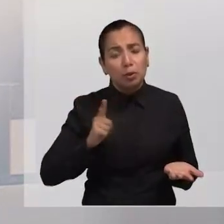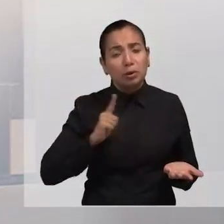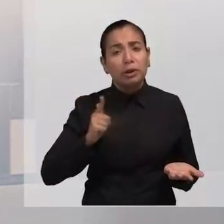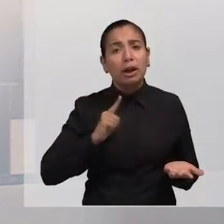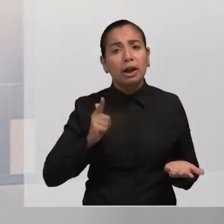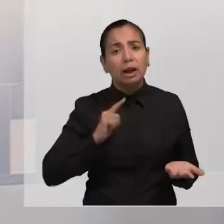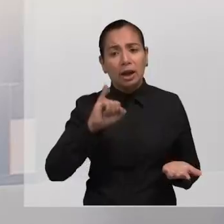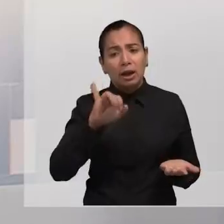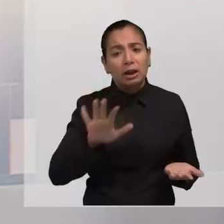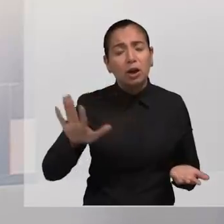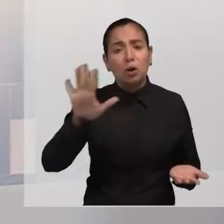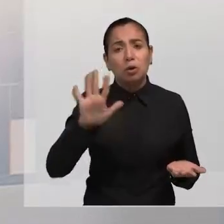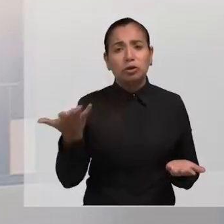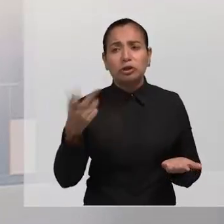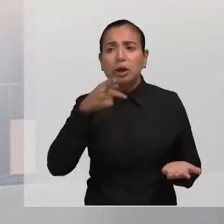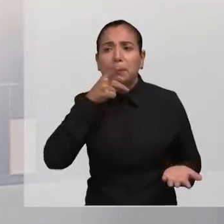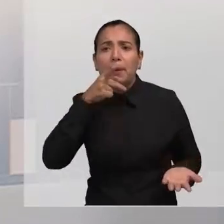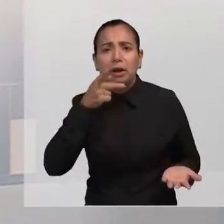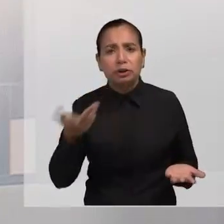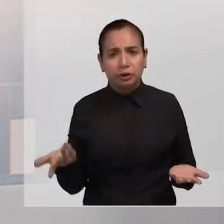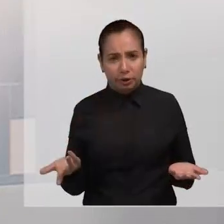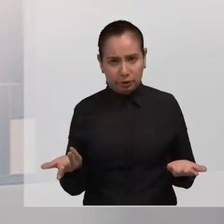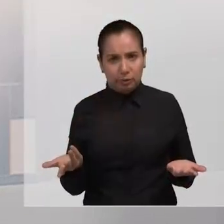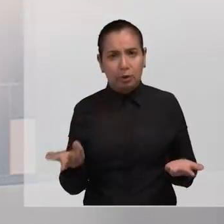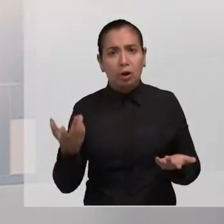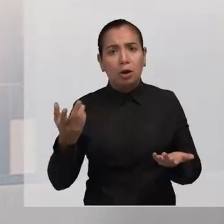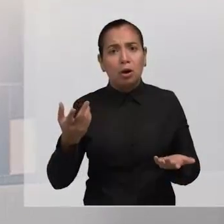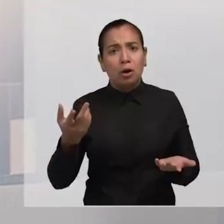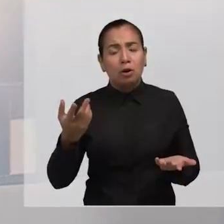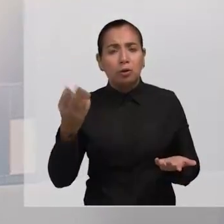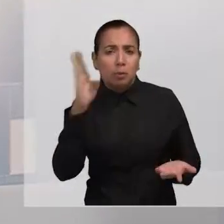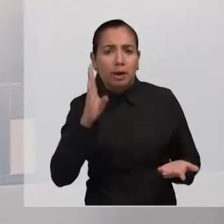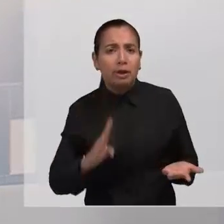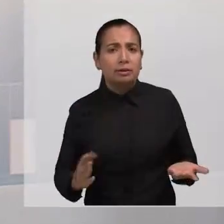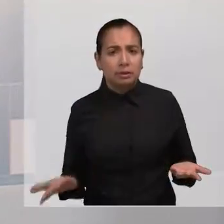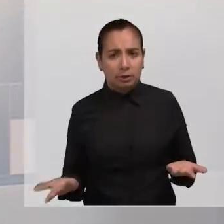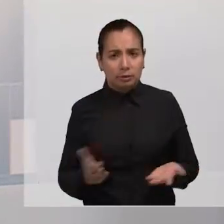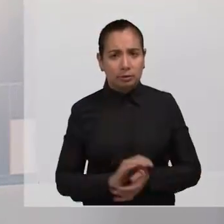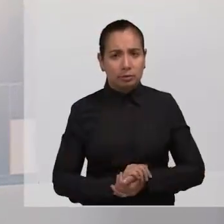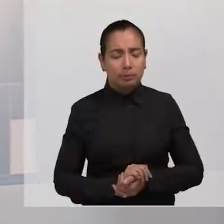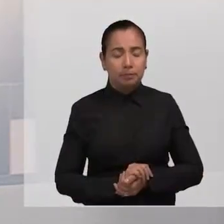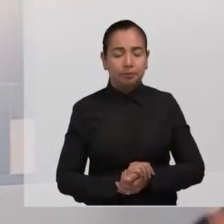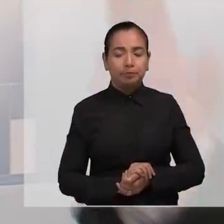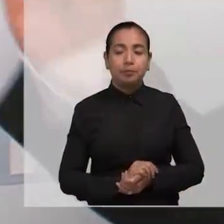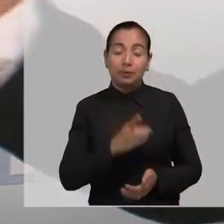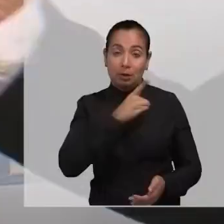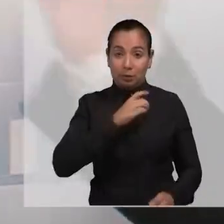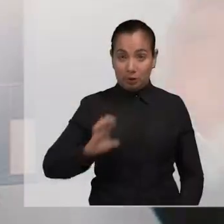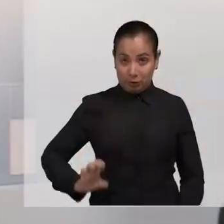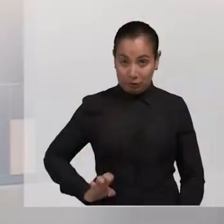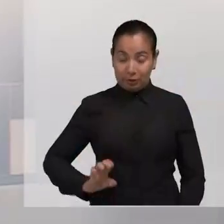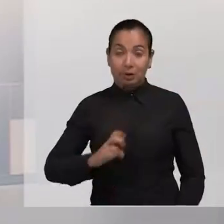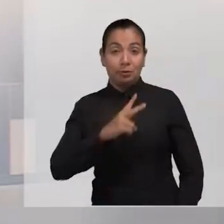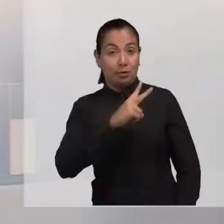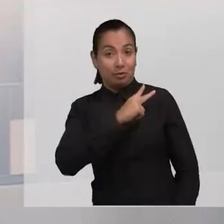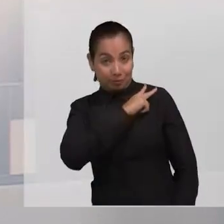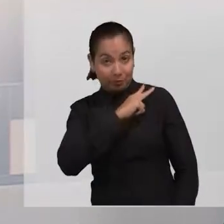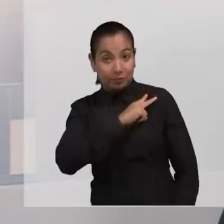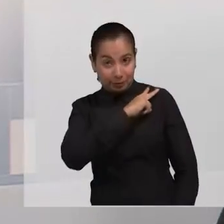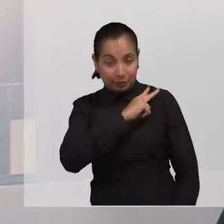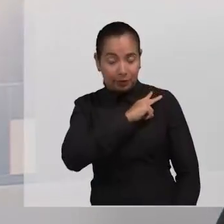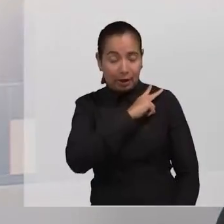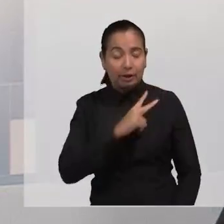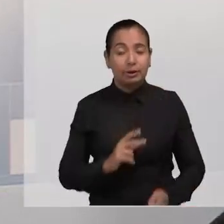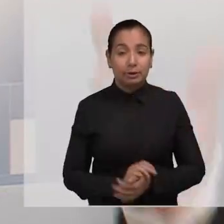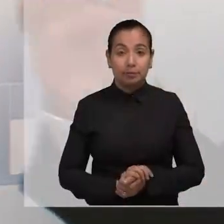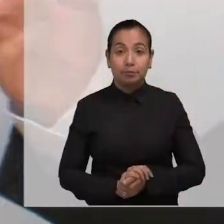coisa que ele fez, logo depois do segundo turno, em 2016, adentra 2017, deixando bem claro que não ficaria mais no Partido da